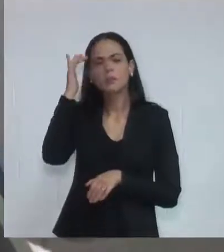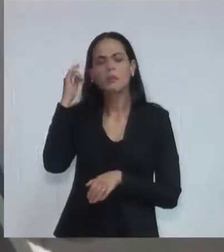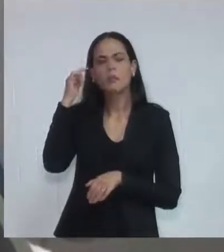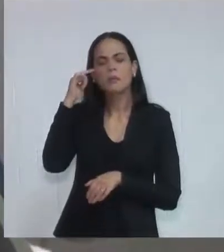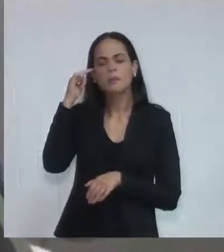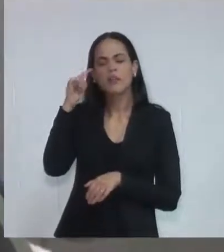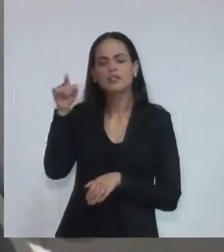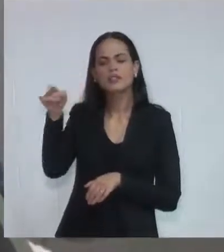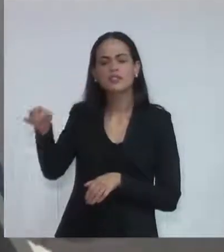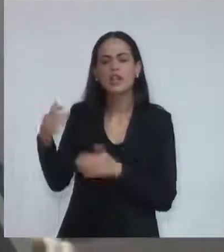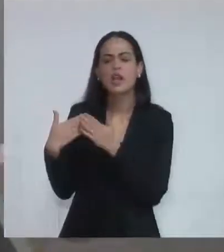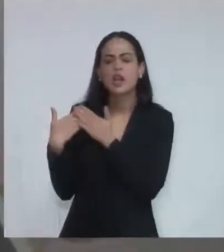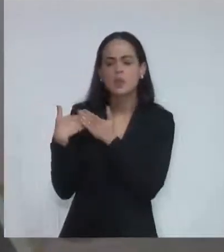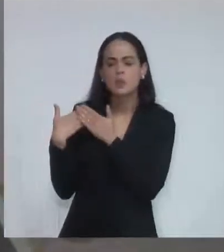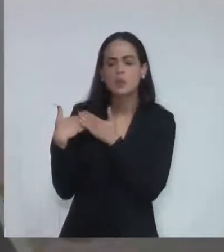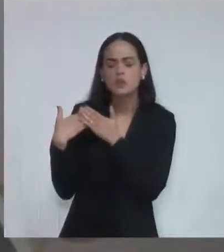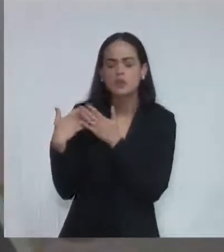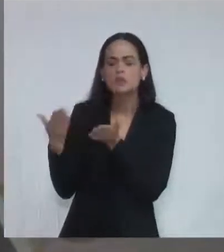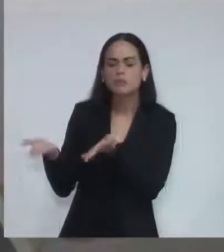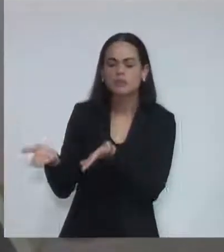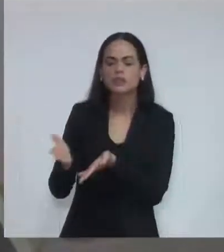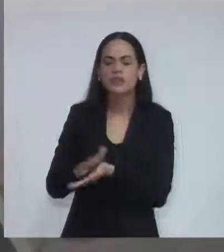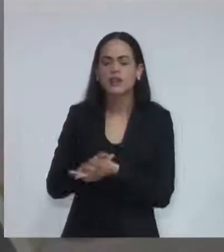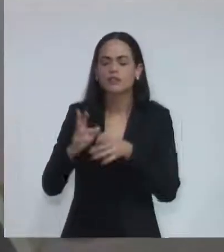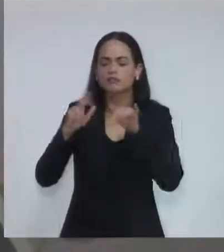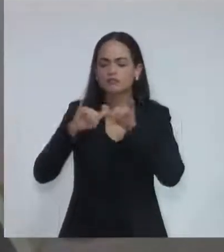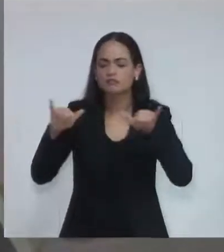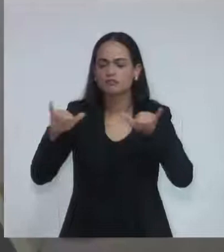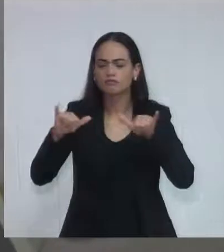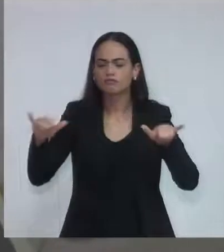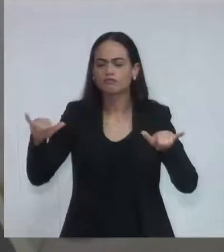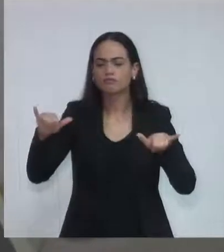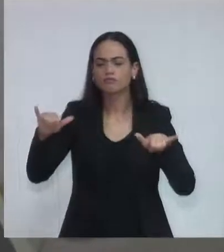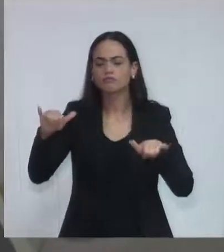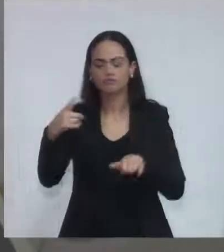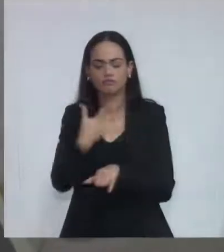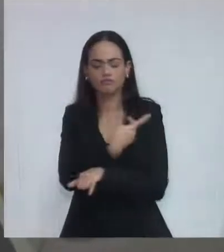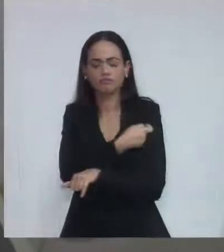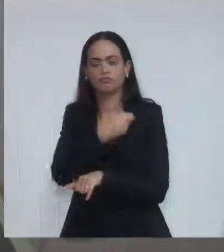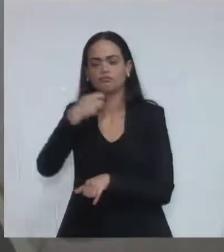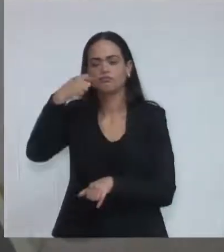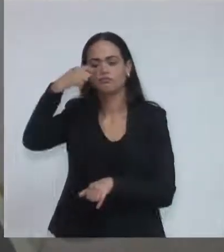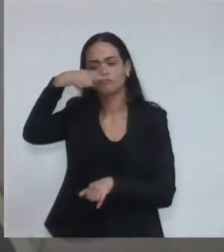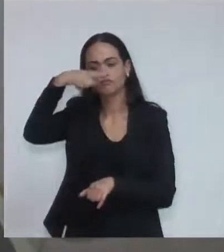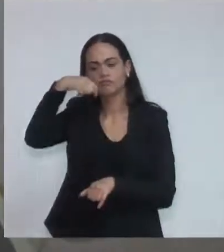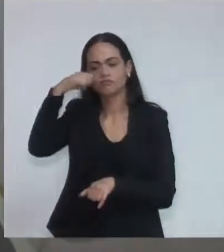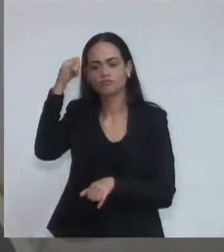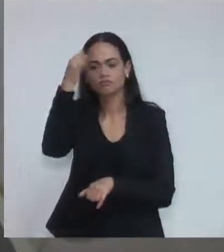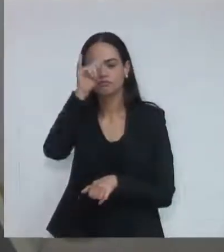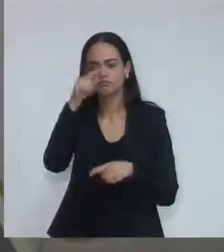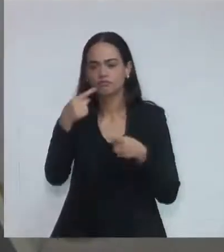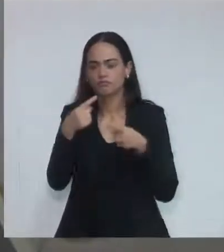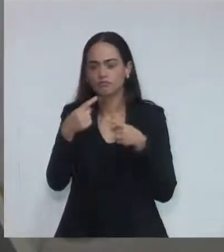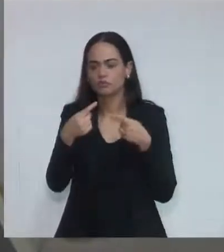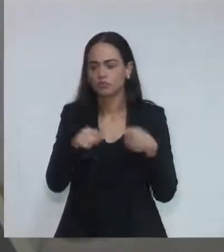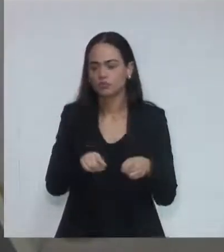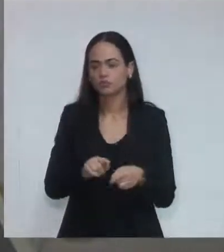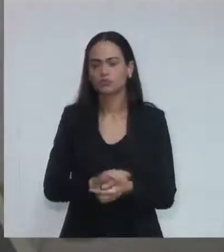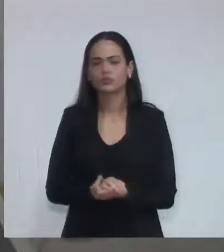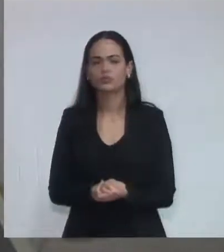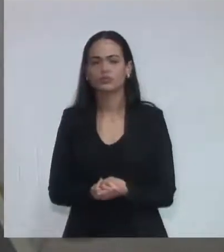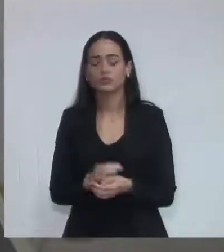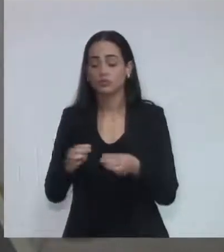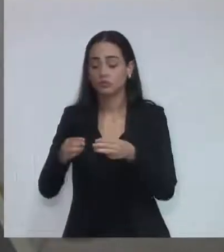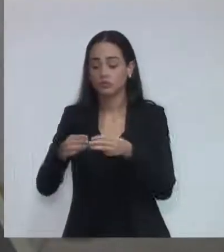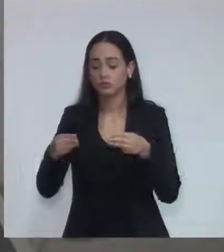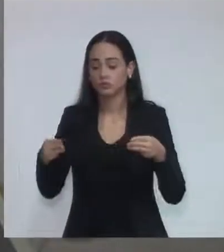vacinação da gripe, né, Renato? Um dos coordenadores, inclusive, desse trabalho. Teve o dia D, mobilização do dia D, e esta moção,